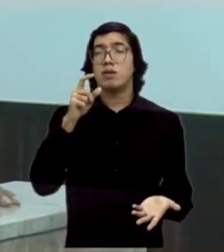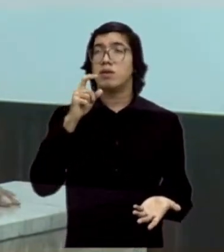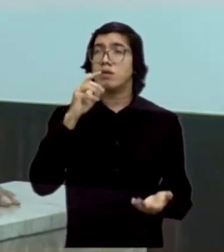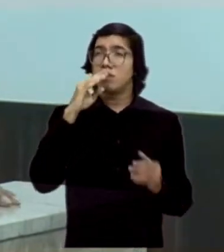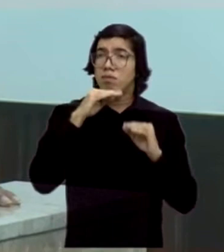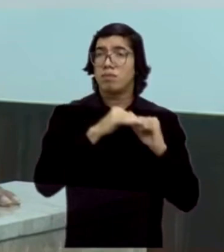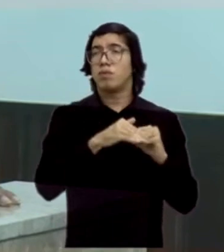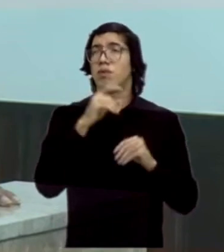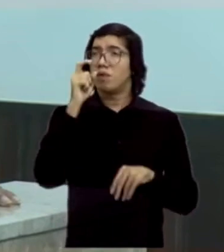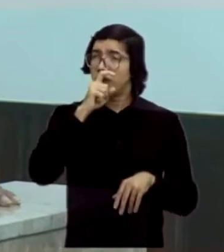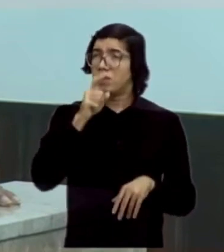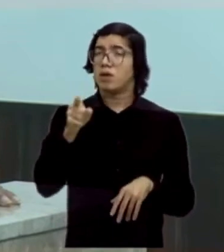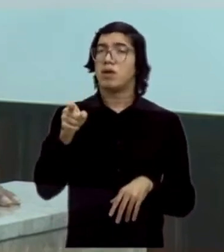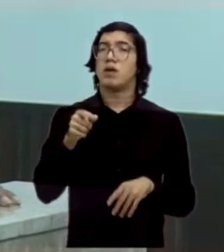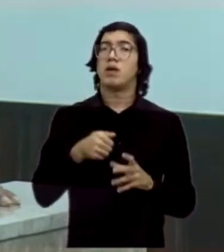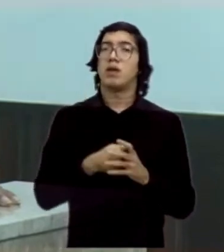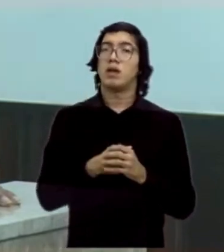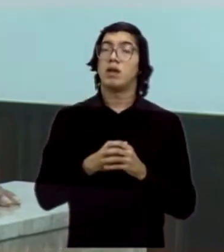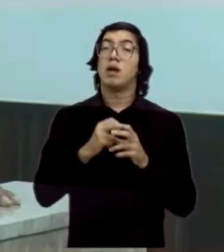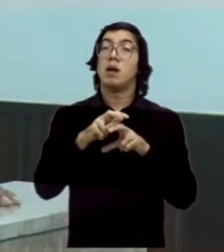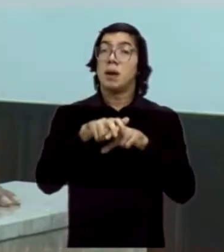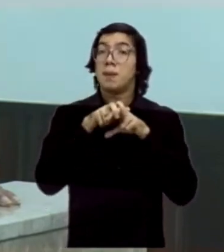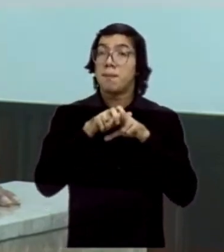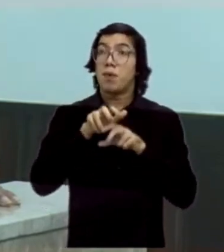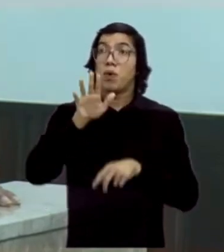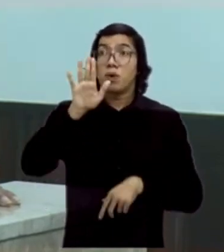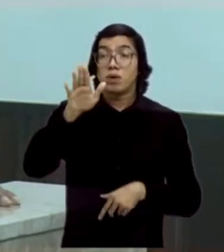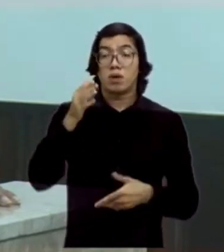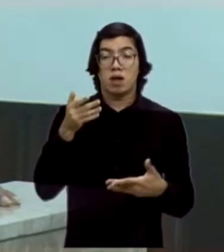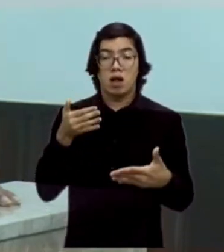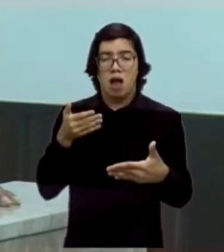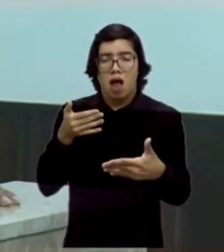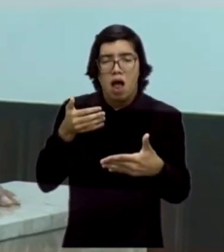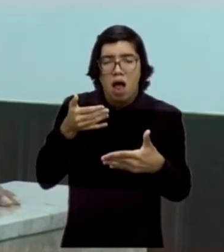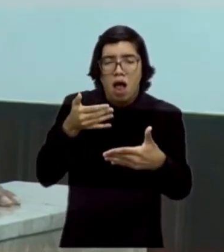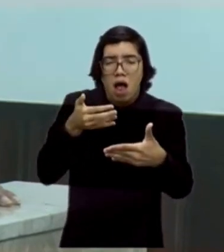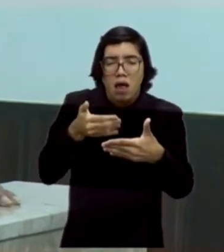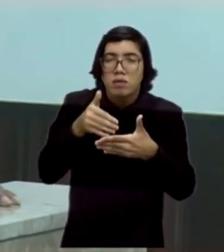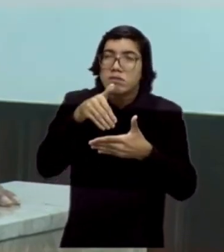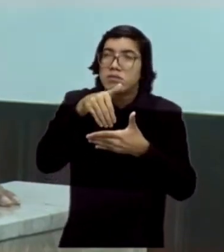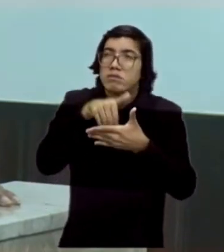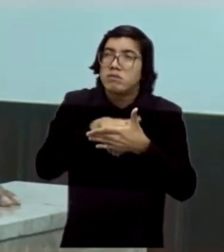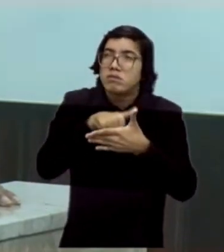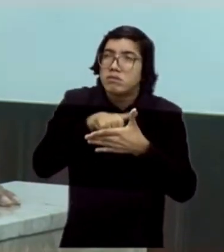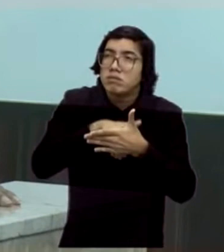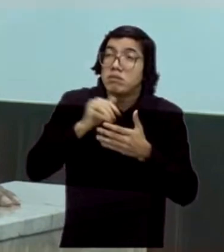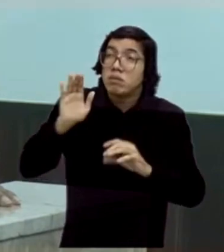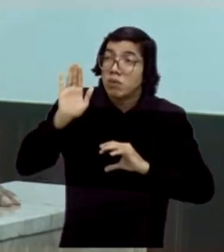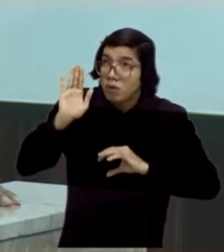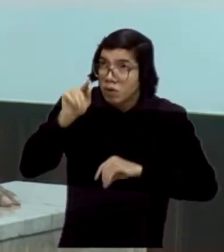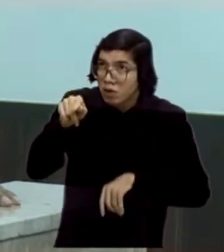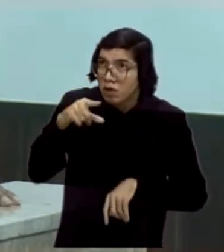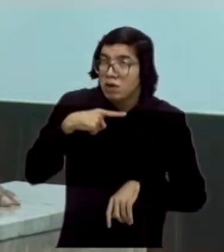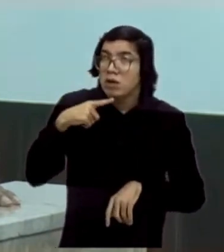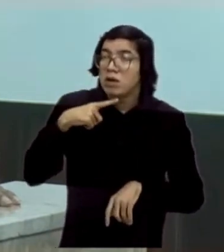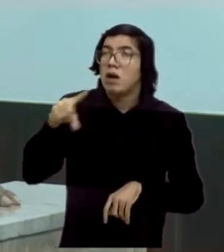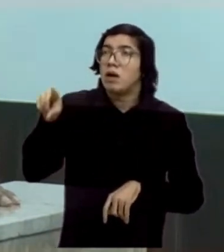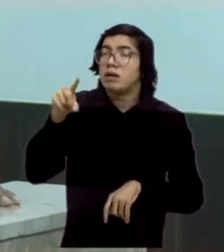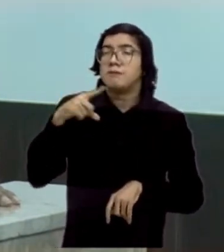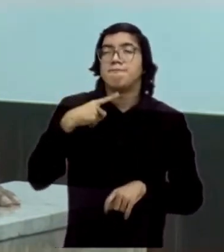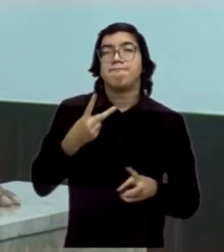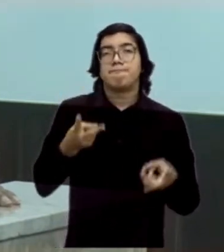Estrela, quando se aproxima um período de eleição. E essa agora está tudo sendo